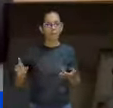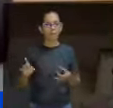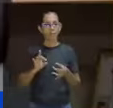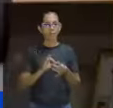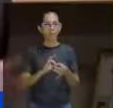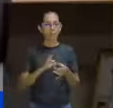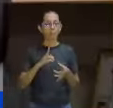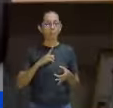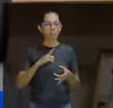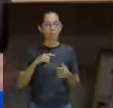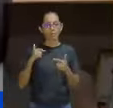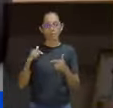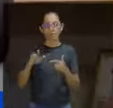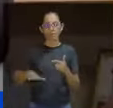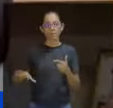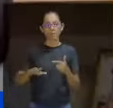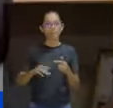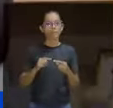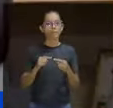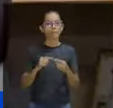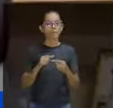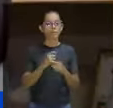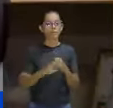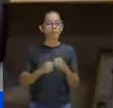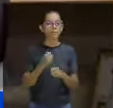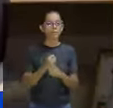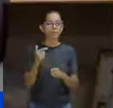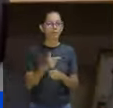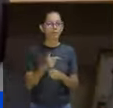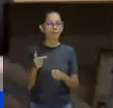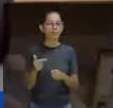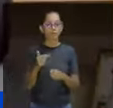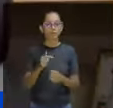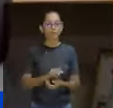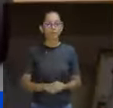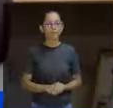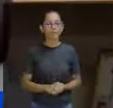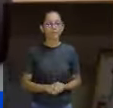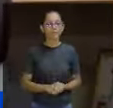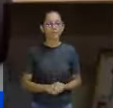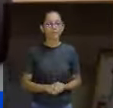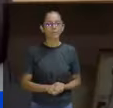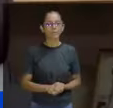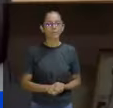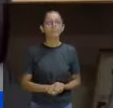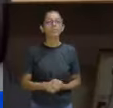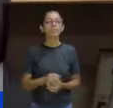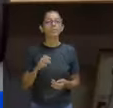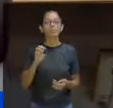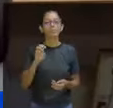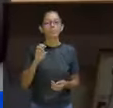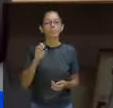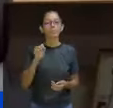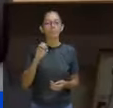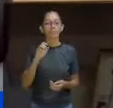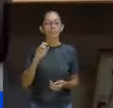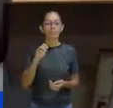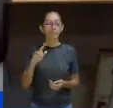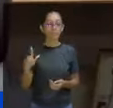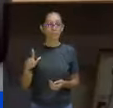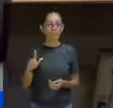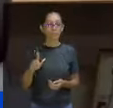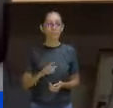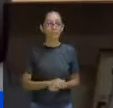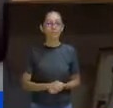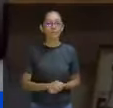de serviço em relação ao ano de 2022 estão devidamente alimentados no e-social, inclusive já com a chancela